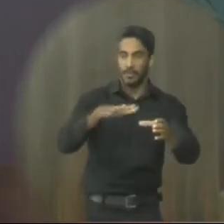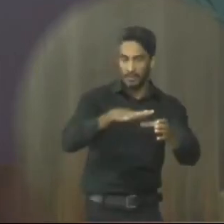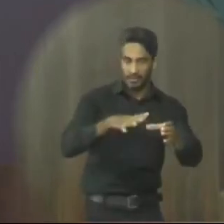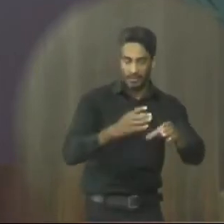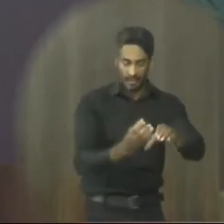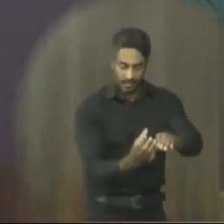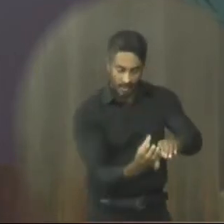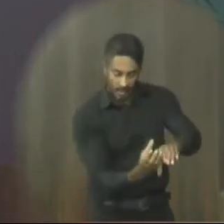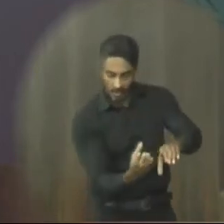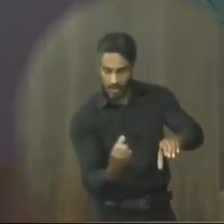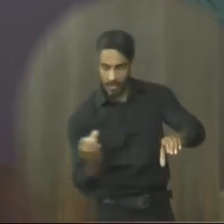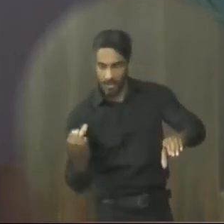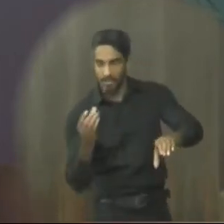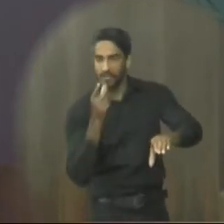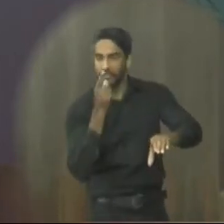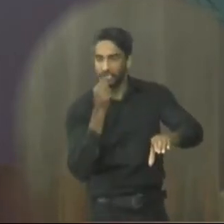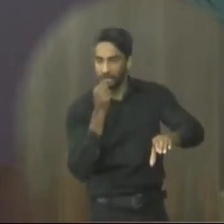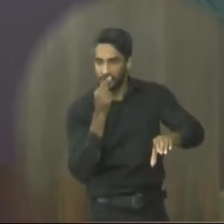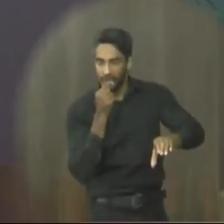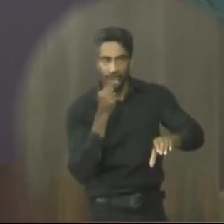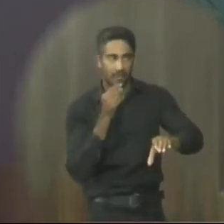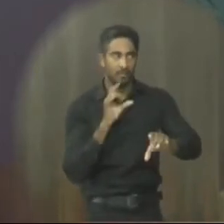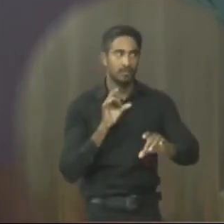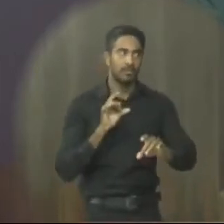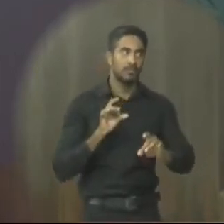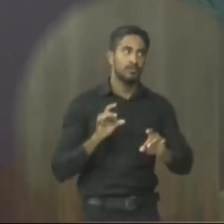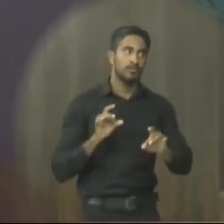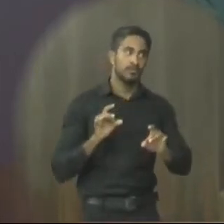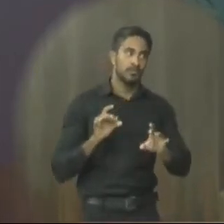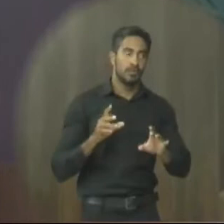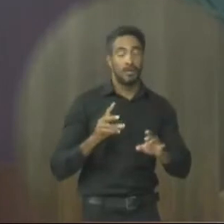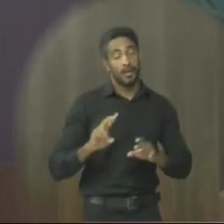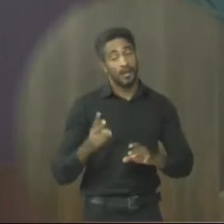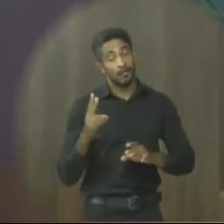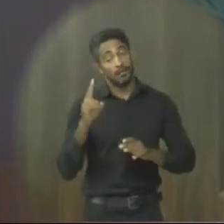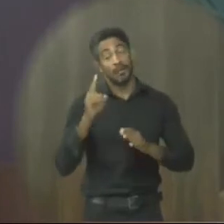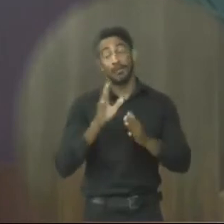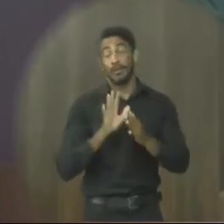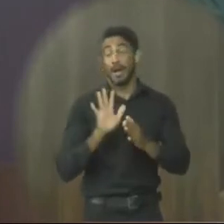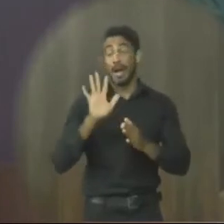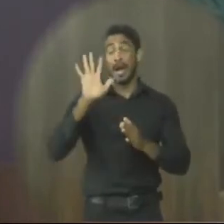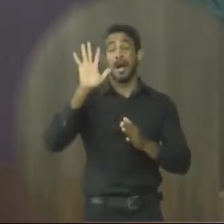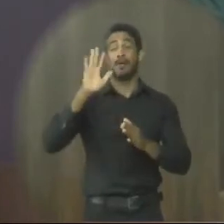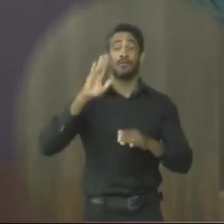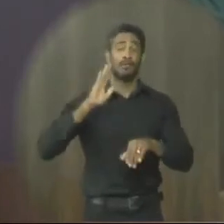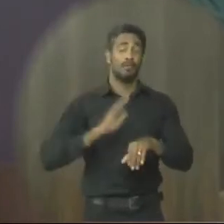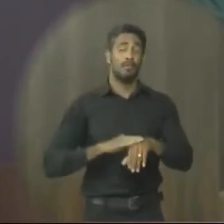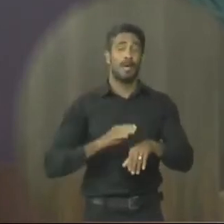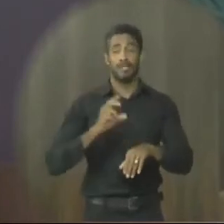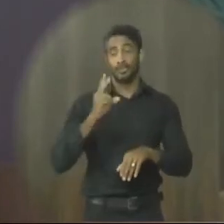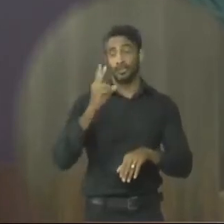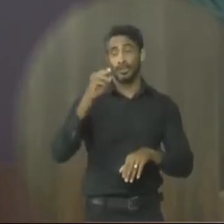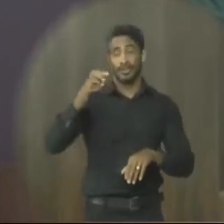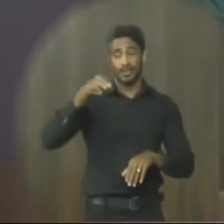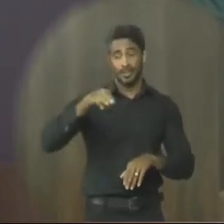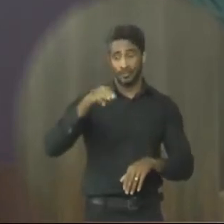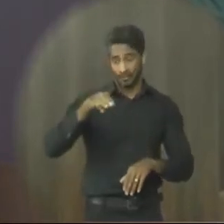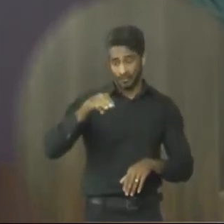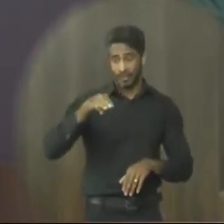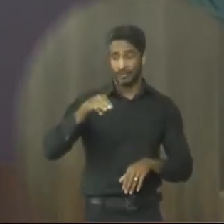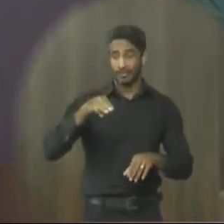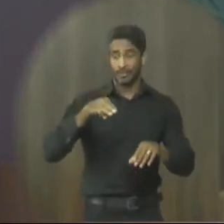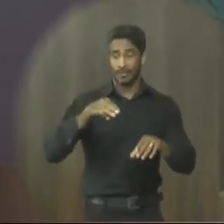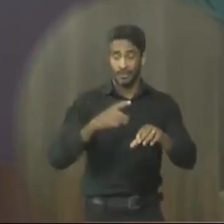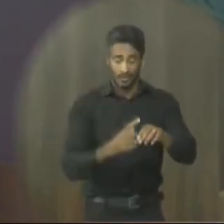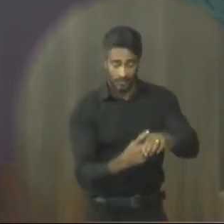numa mesma rede. Mas, igual eu falei, é um valor alto, um investimento alto, são mais de 2 quilômetros de rede.